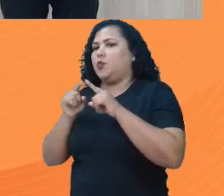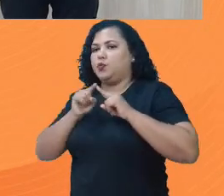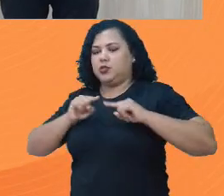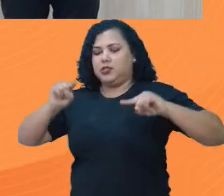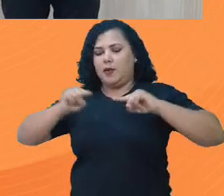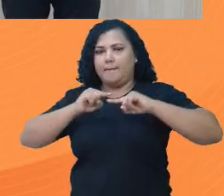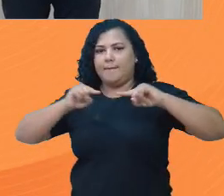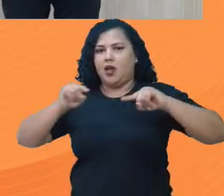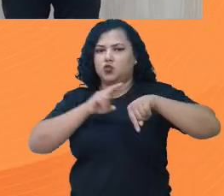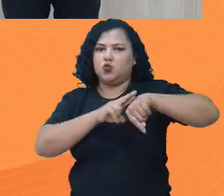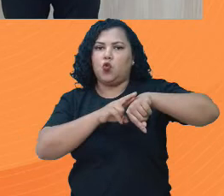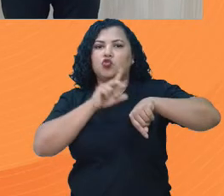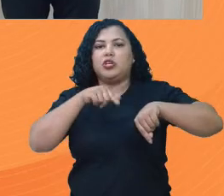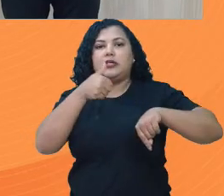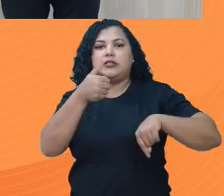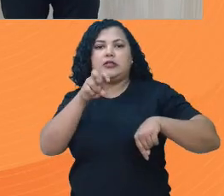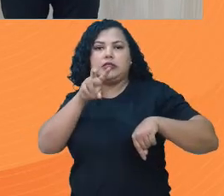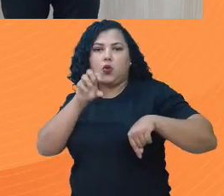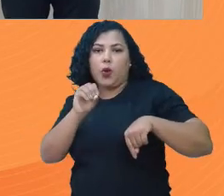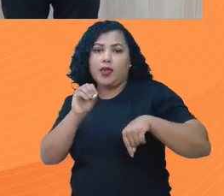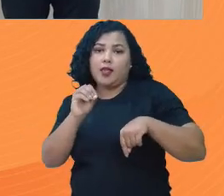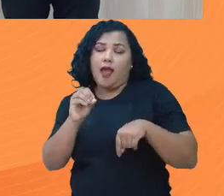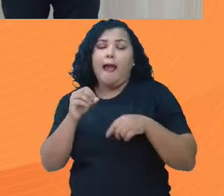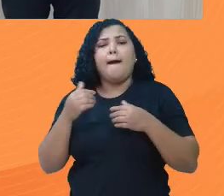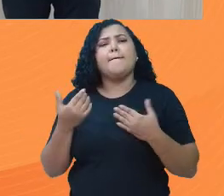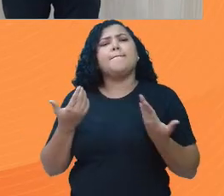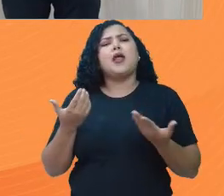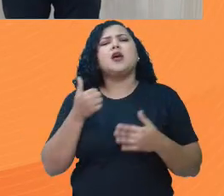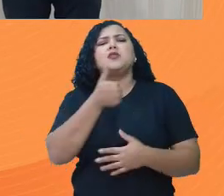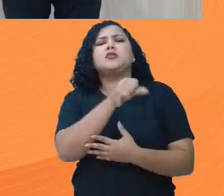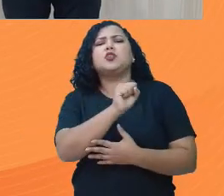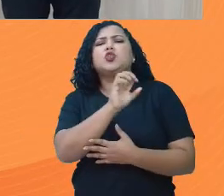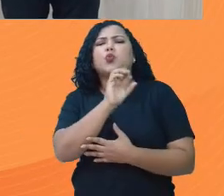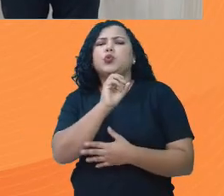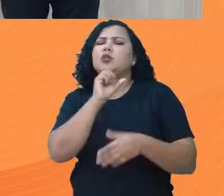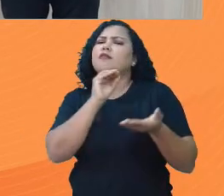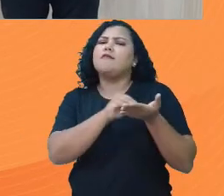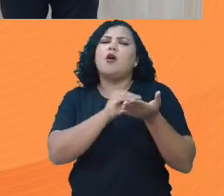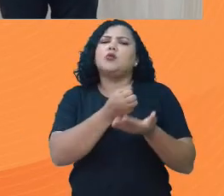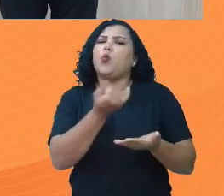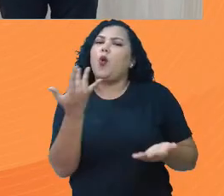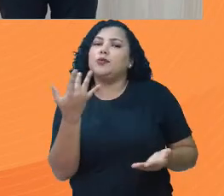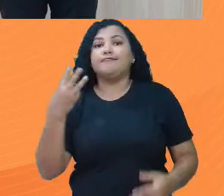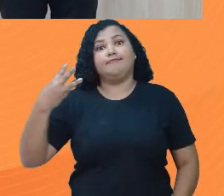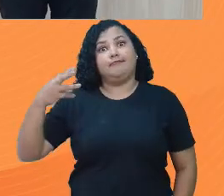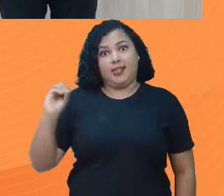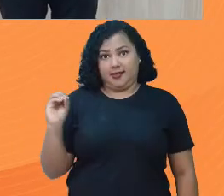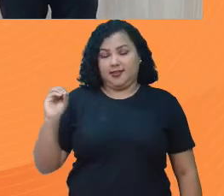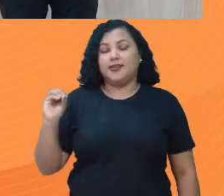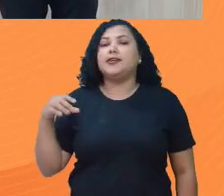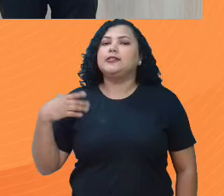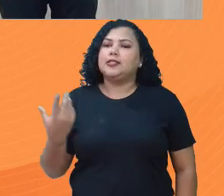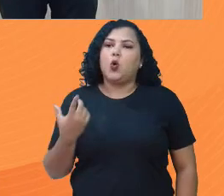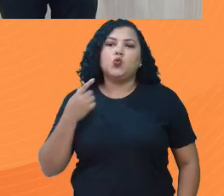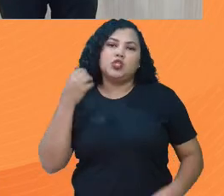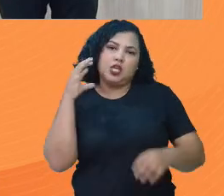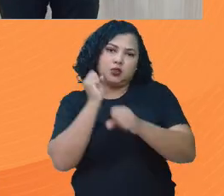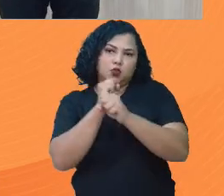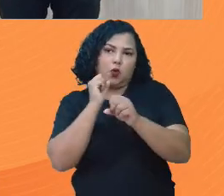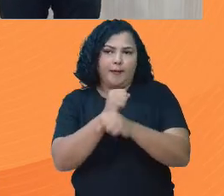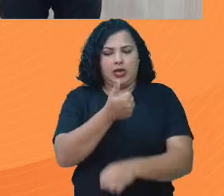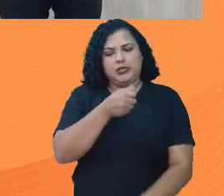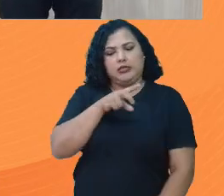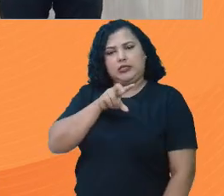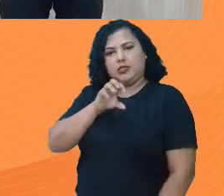para 180 faltam 30 graus, certo? E os ângulos também são opostos pelo vértice, então se de um lado é 30,